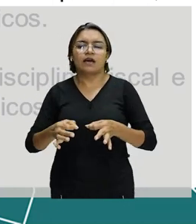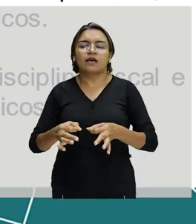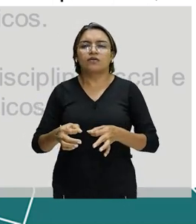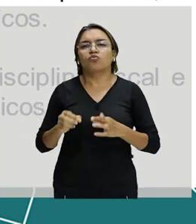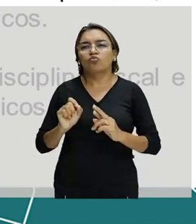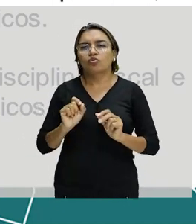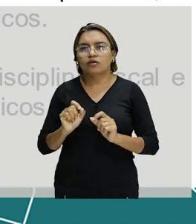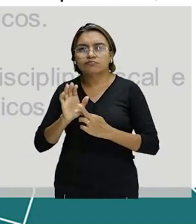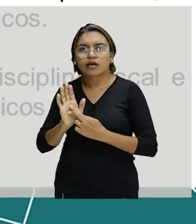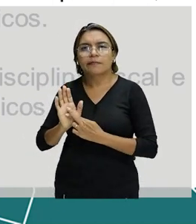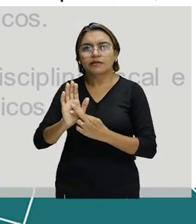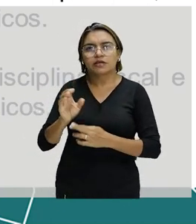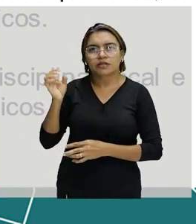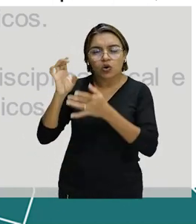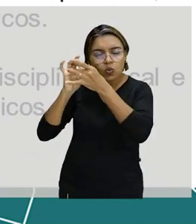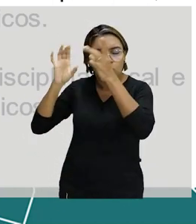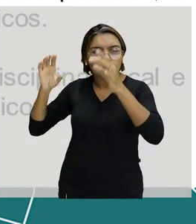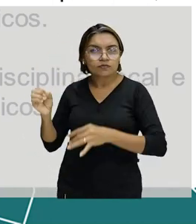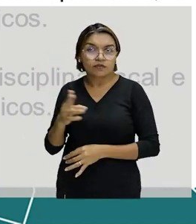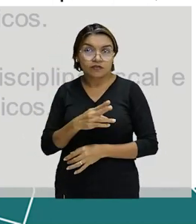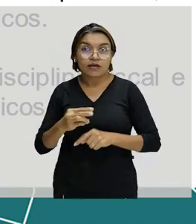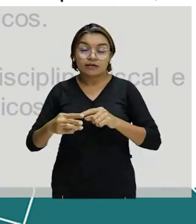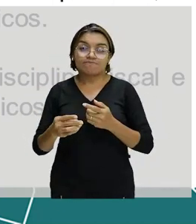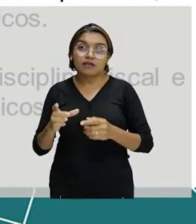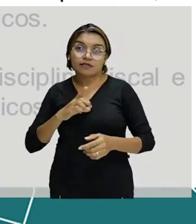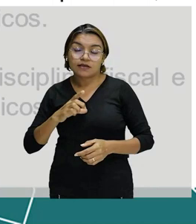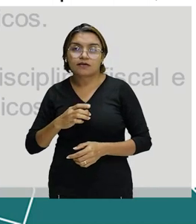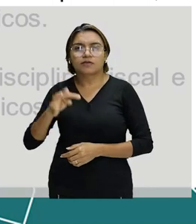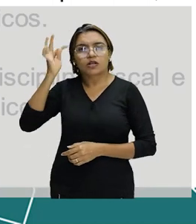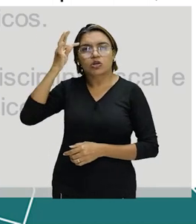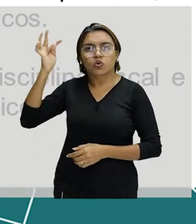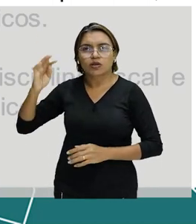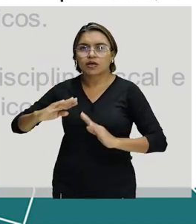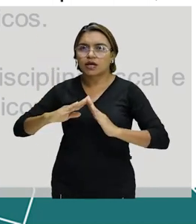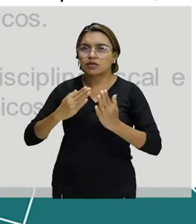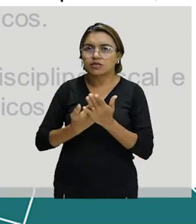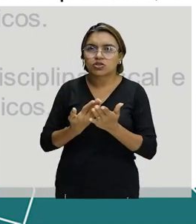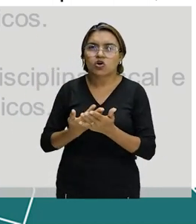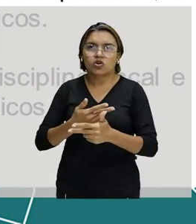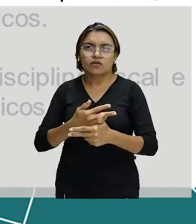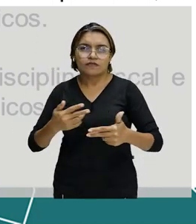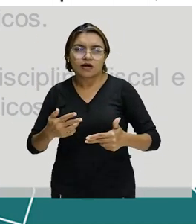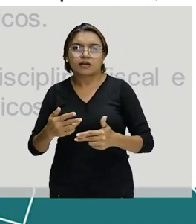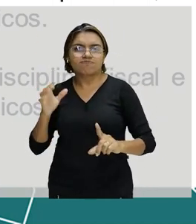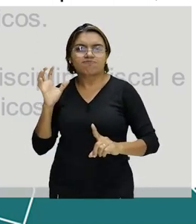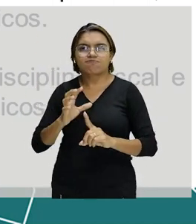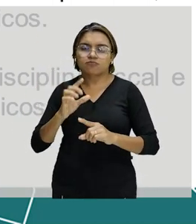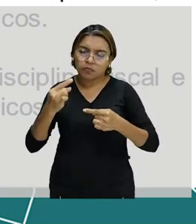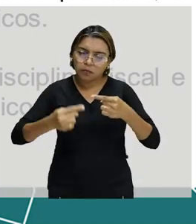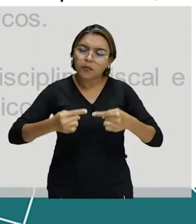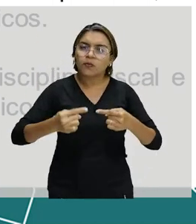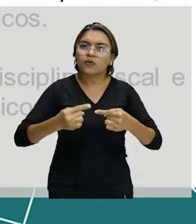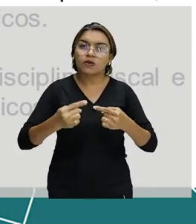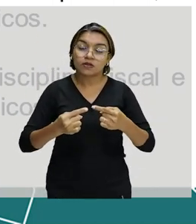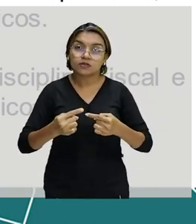representa o neoliberalismo além dessa teorias aí da escola de Chicago da escola austríaca e da influência política